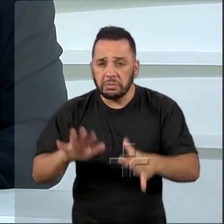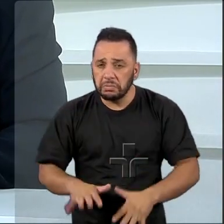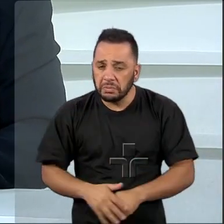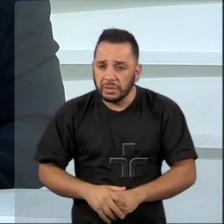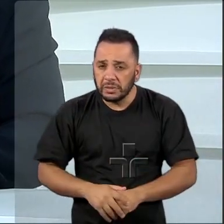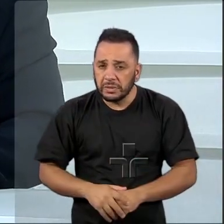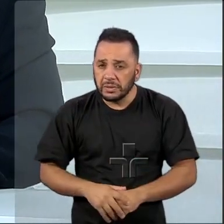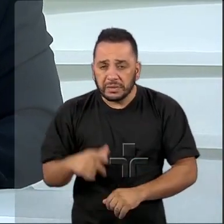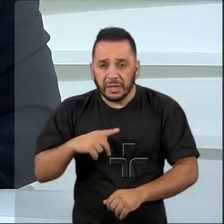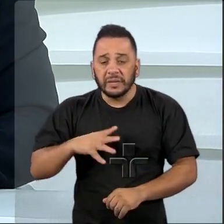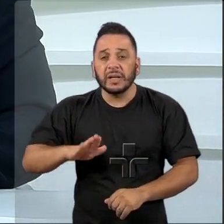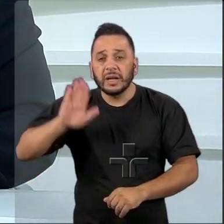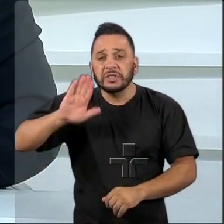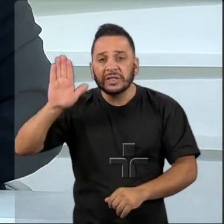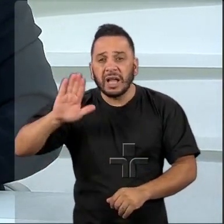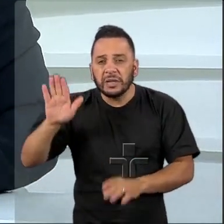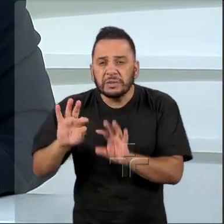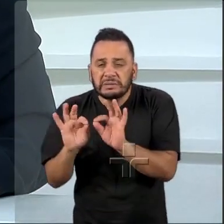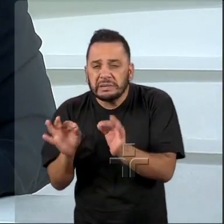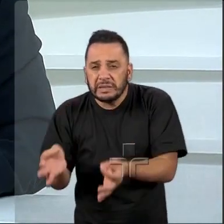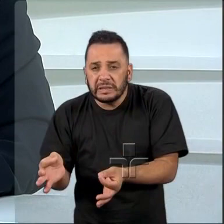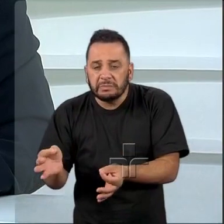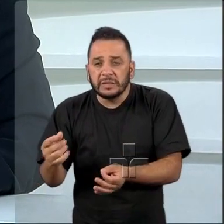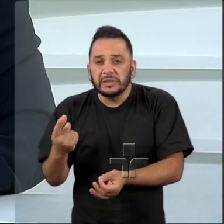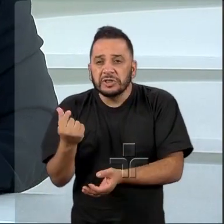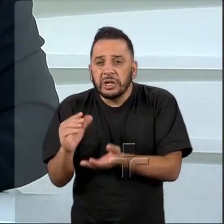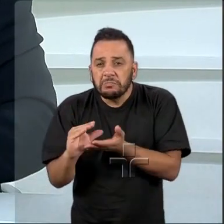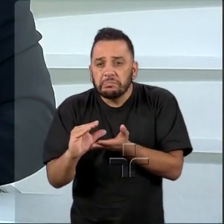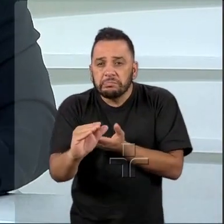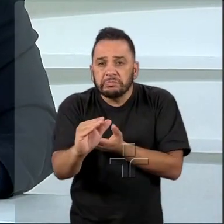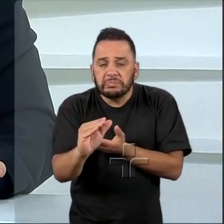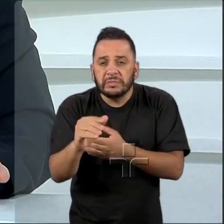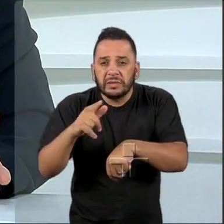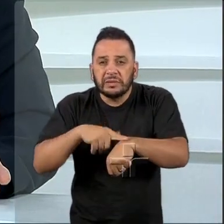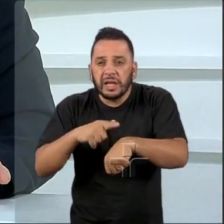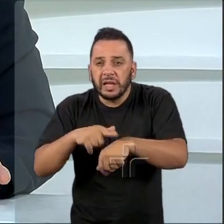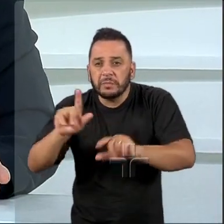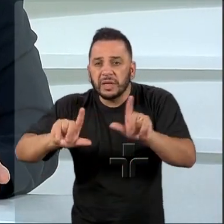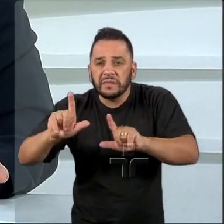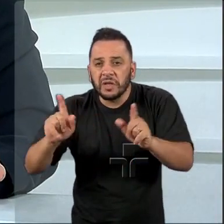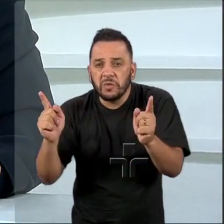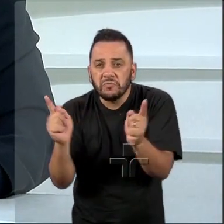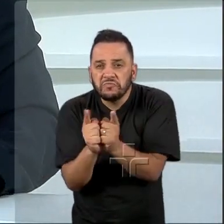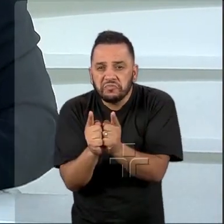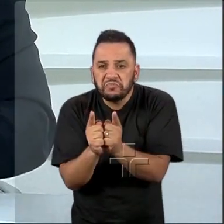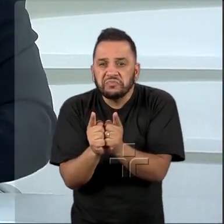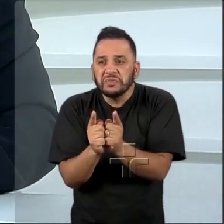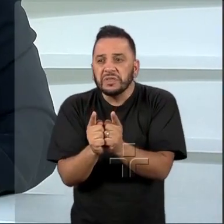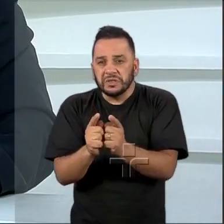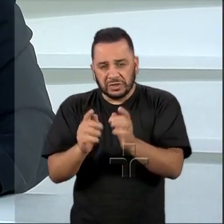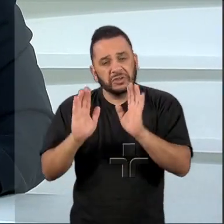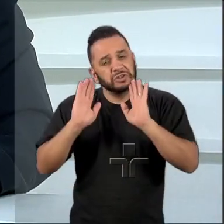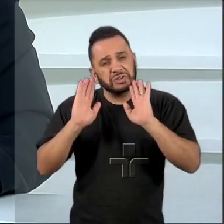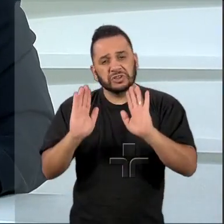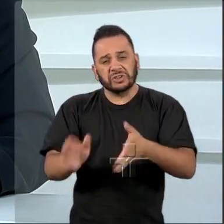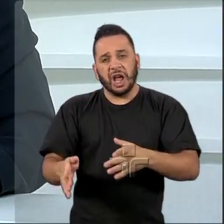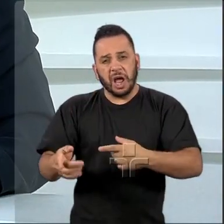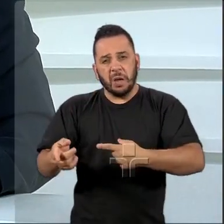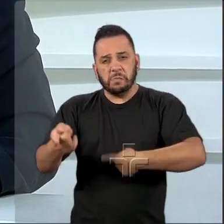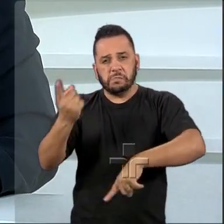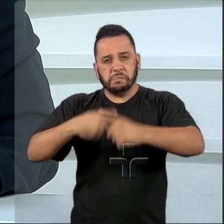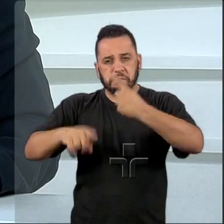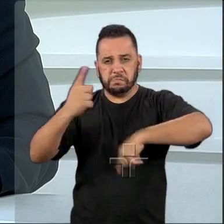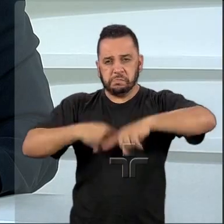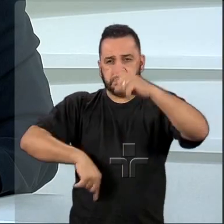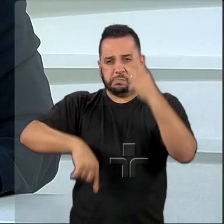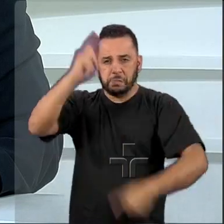pouco tempo de TV, com recursos, pelo menos aqueles que a gente conhece, menos vultosos, tiveram o Eu